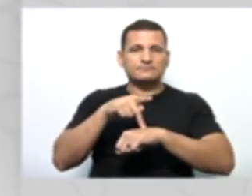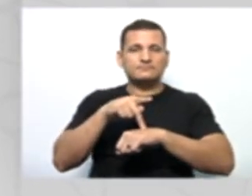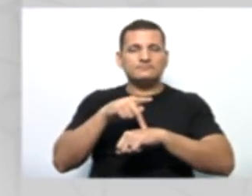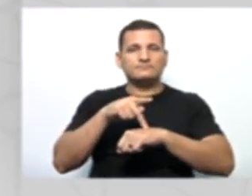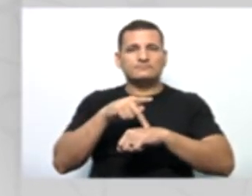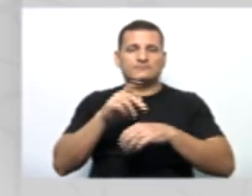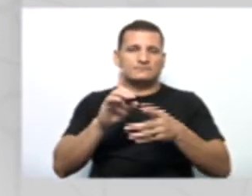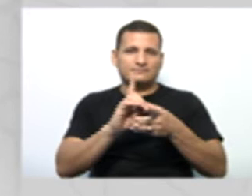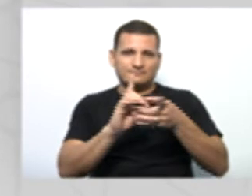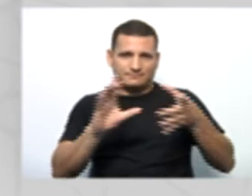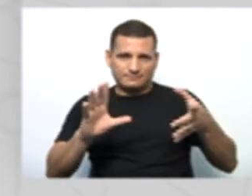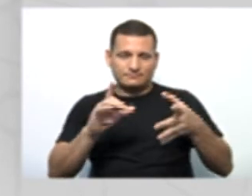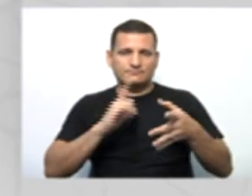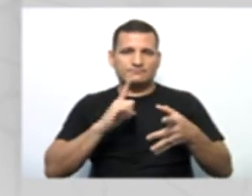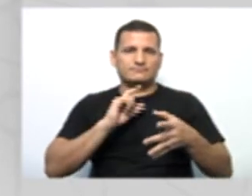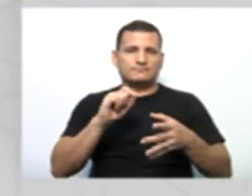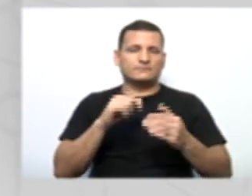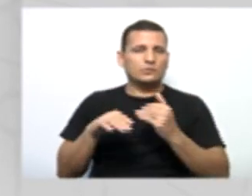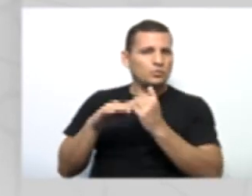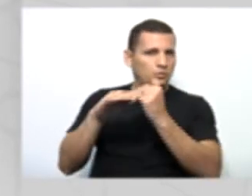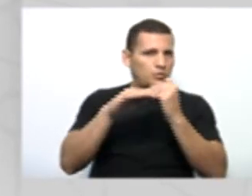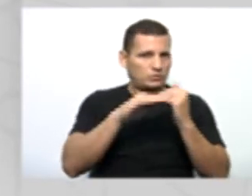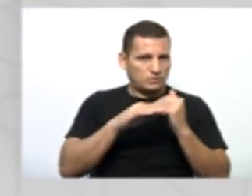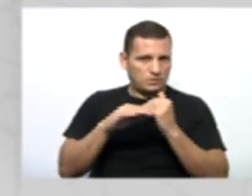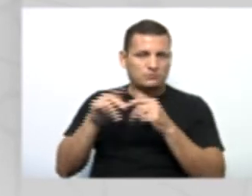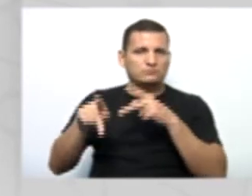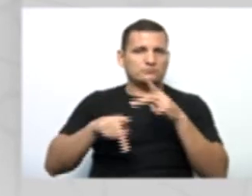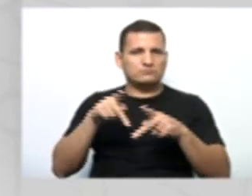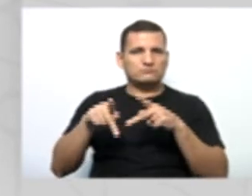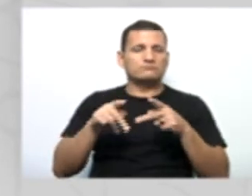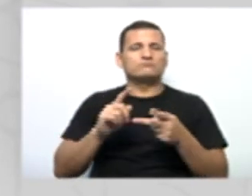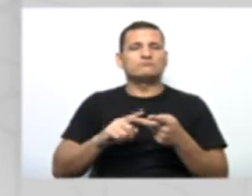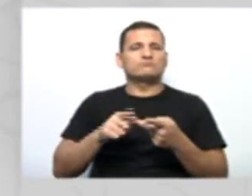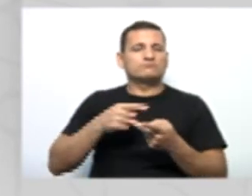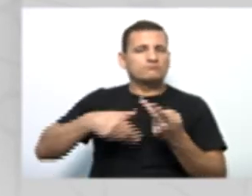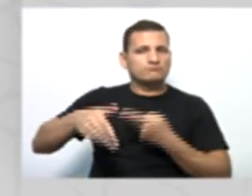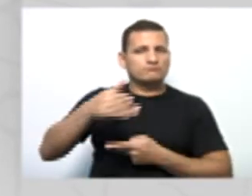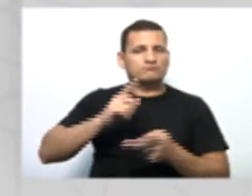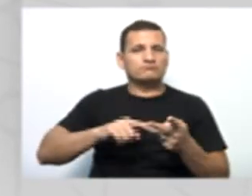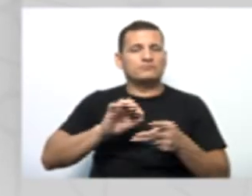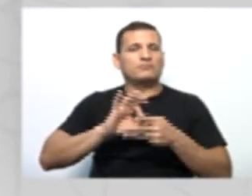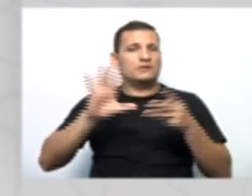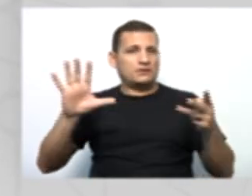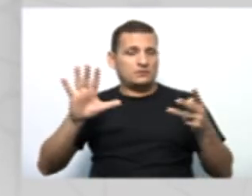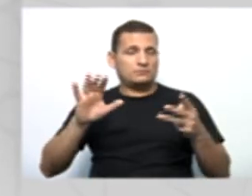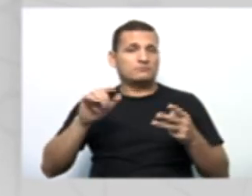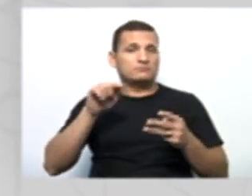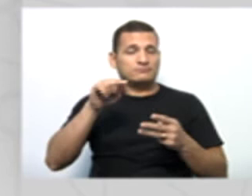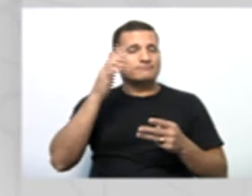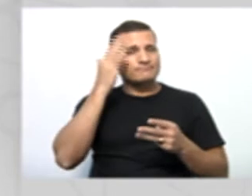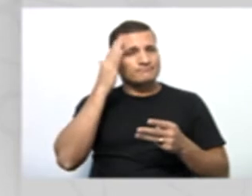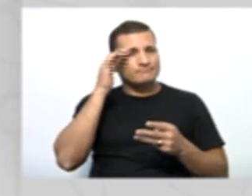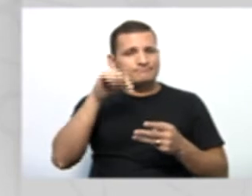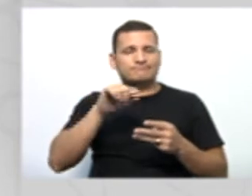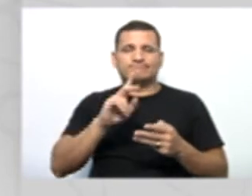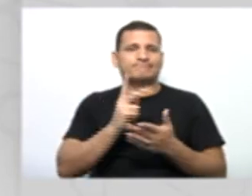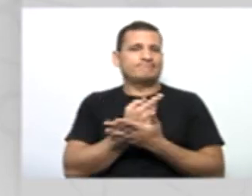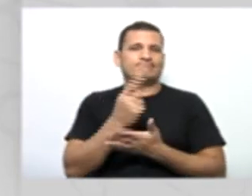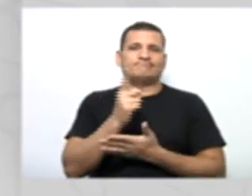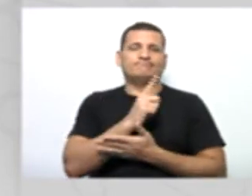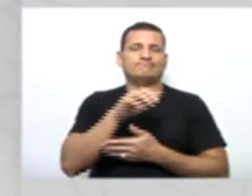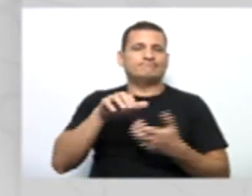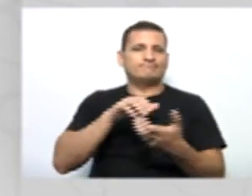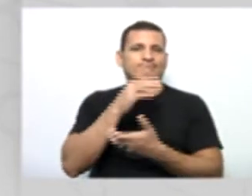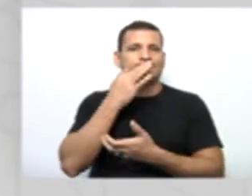democráticos tivessem igualdade entre os povos, fraternidade e liberdade. Nós sabemos que isso não ocorreu logo após a Revolução Francesa,